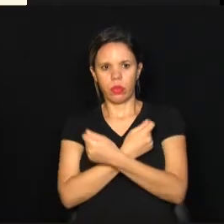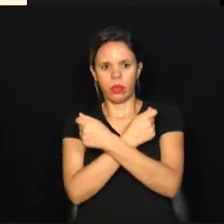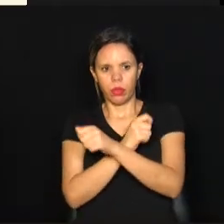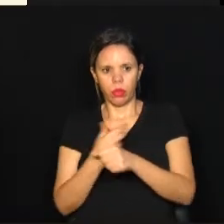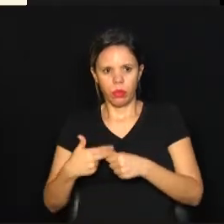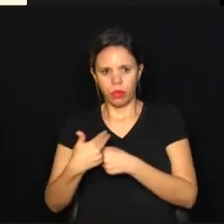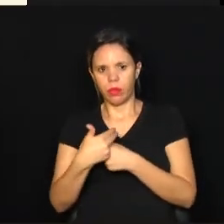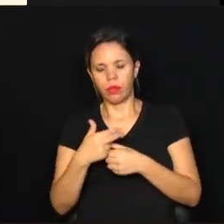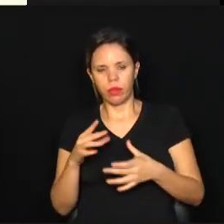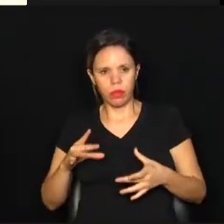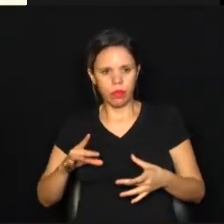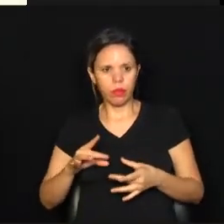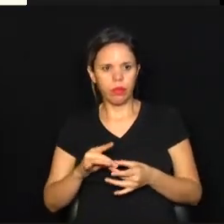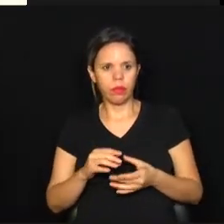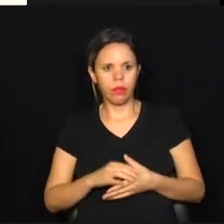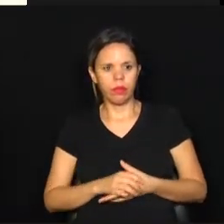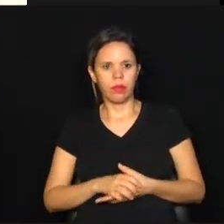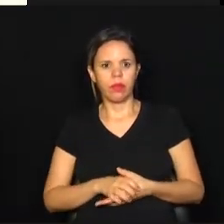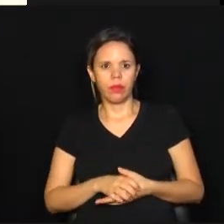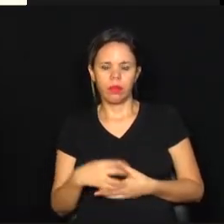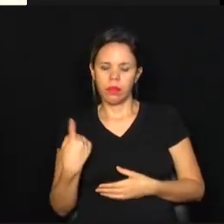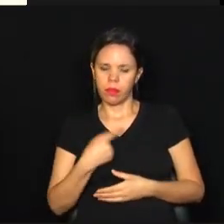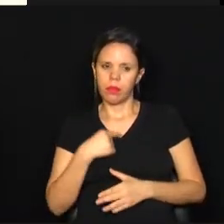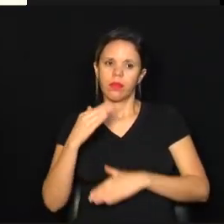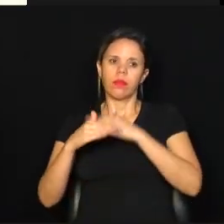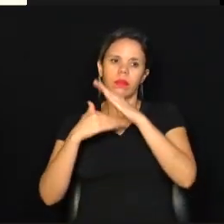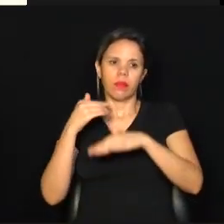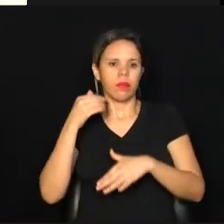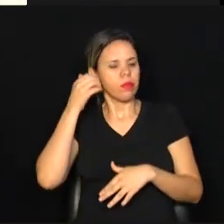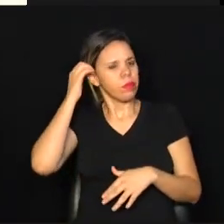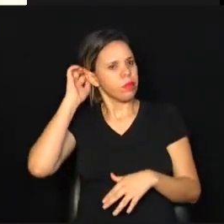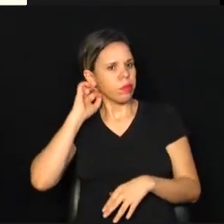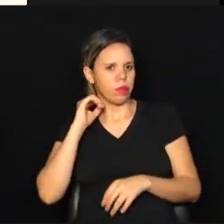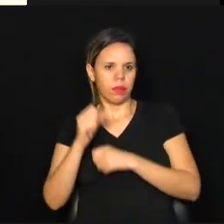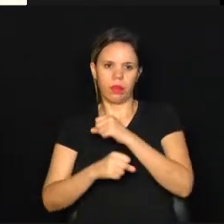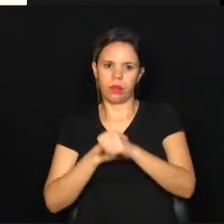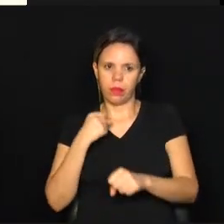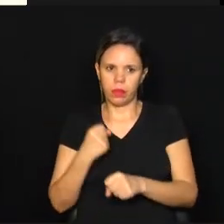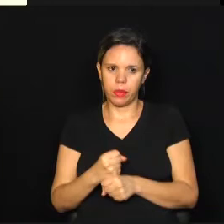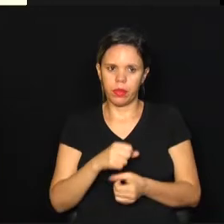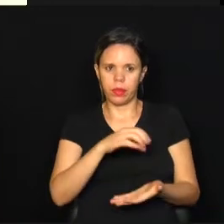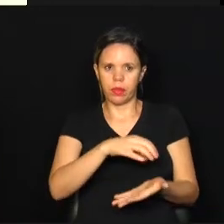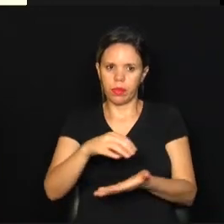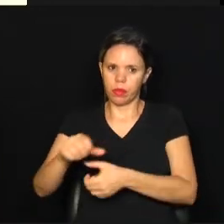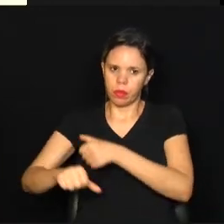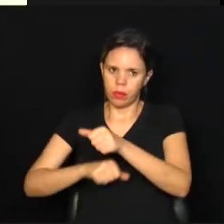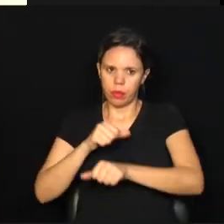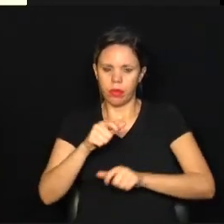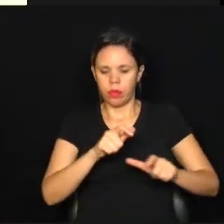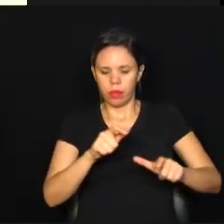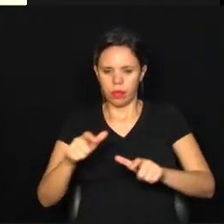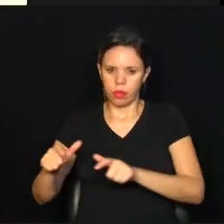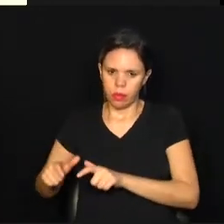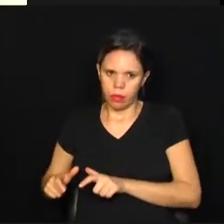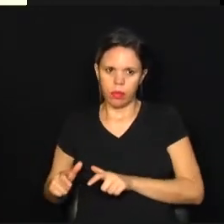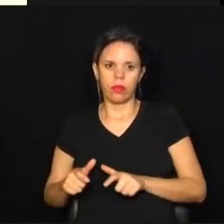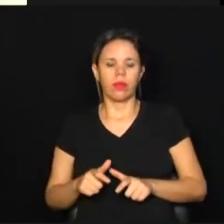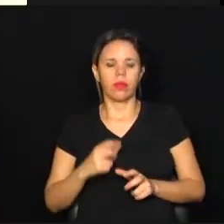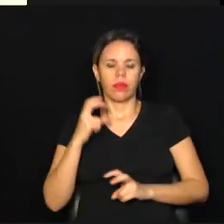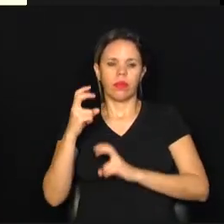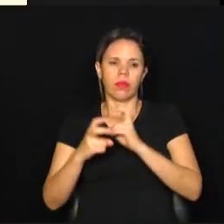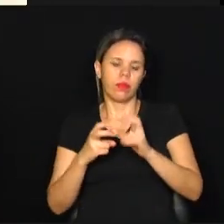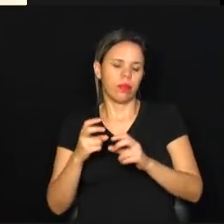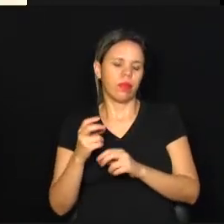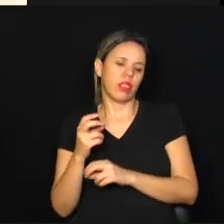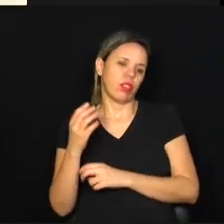Unicamp. Estamos desenvolvendo já há um ano o estudo do zoneamento, a alteração daquele zoneamento do parque tecnológico,